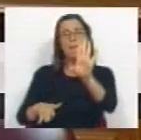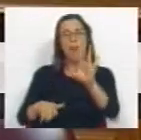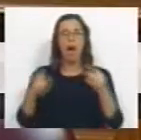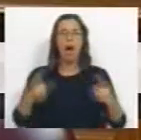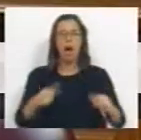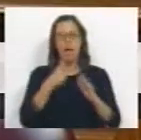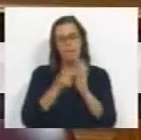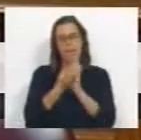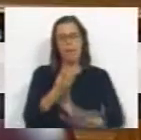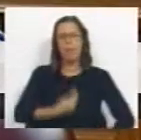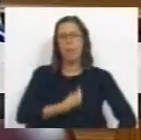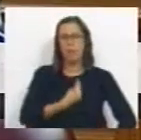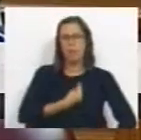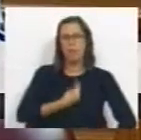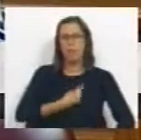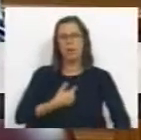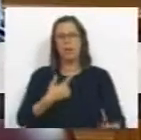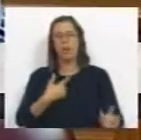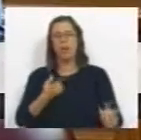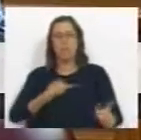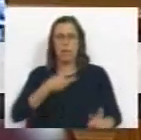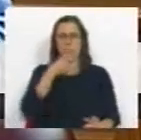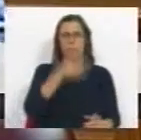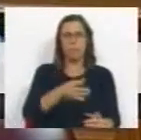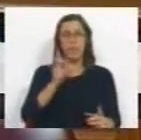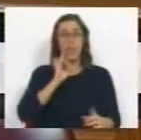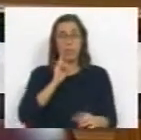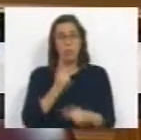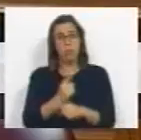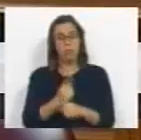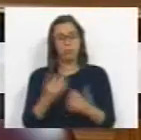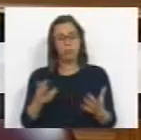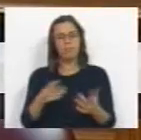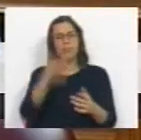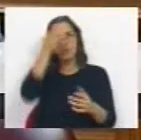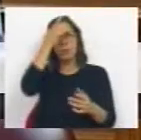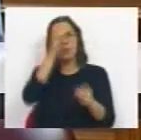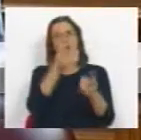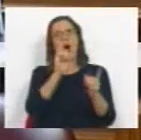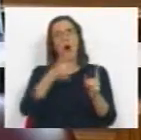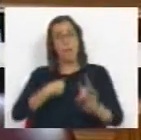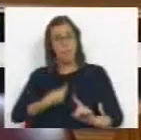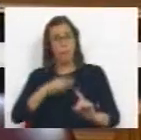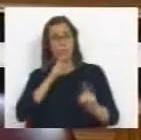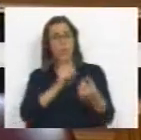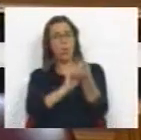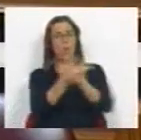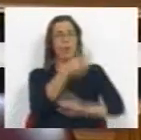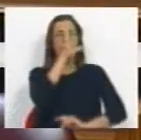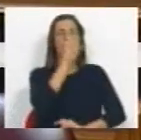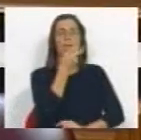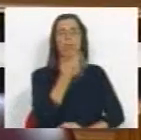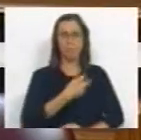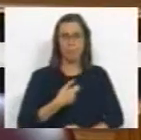há, no entanto, um conjunto de preocupações que nós não podemos deixar de registar e acho que seria importante também ouvir o Governo sobre essas preocupações. Eu começava